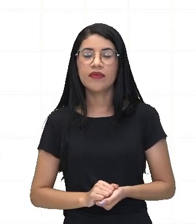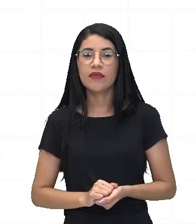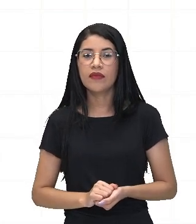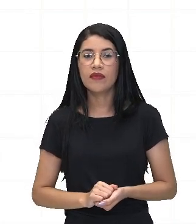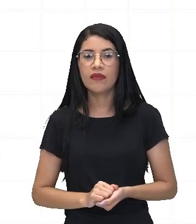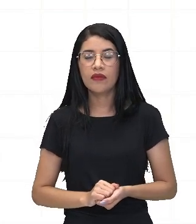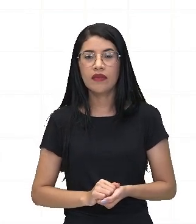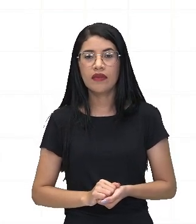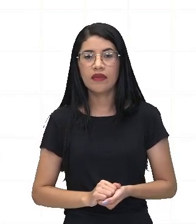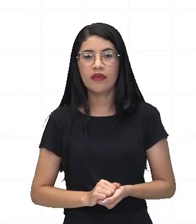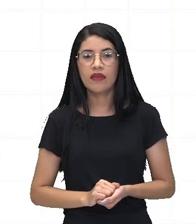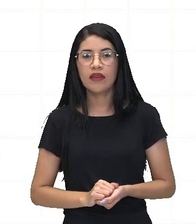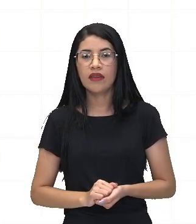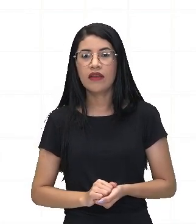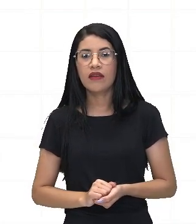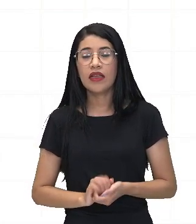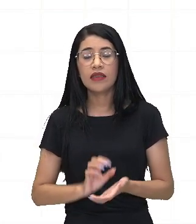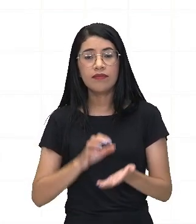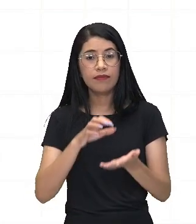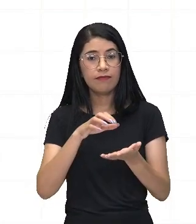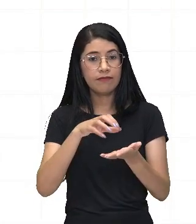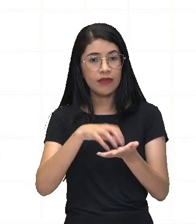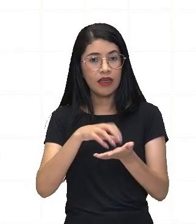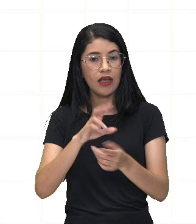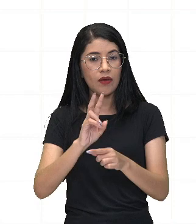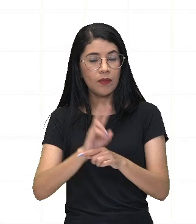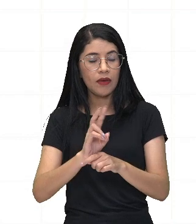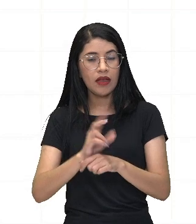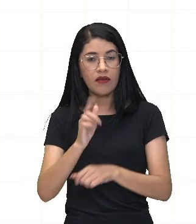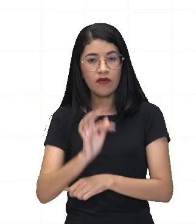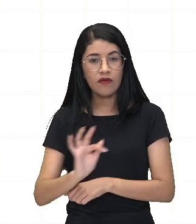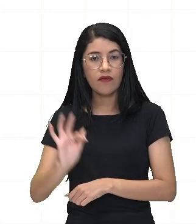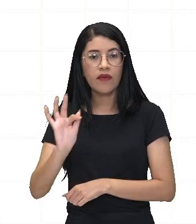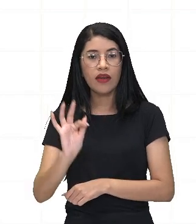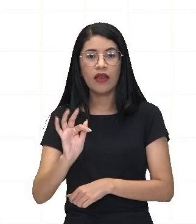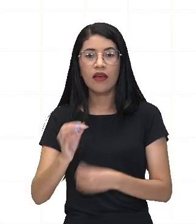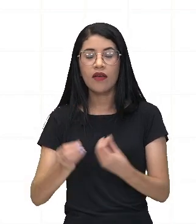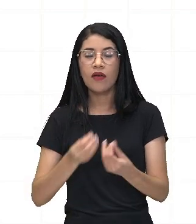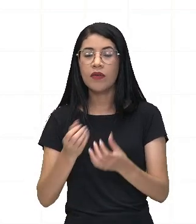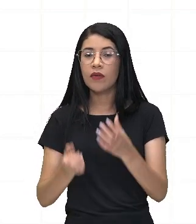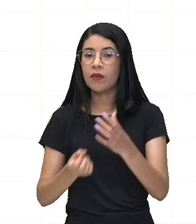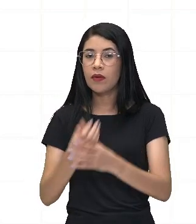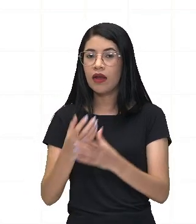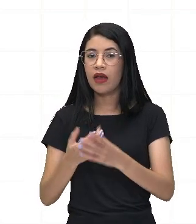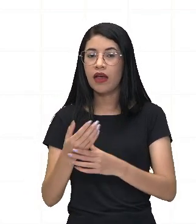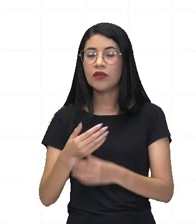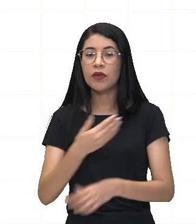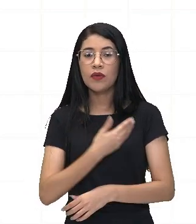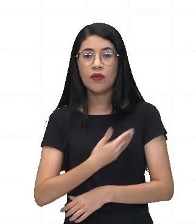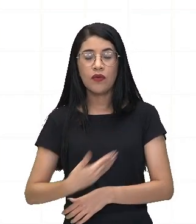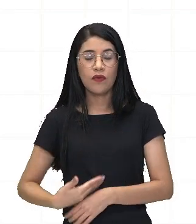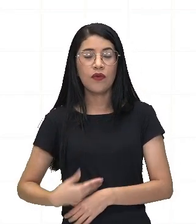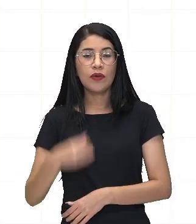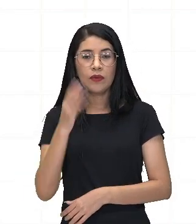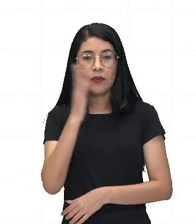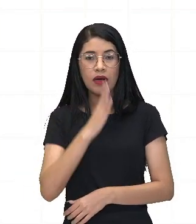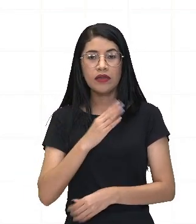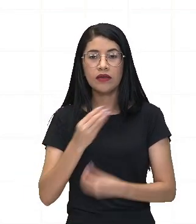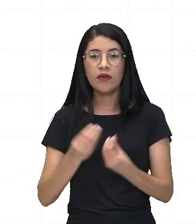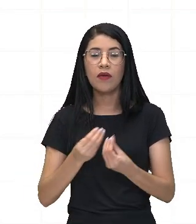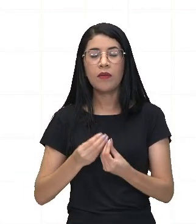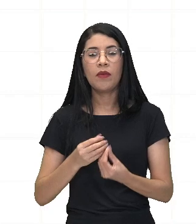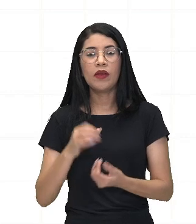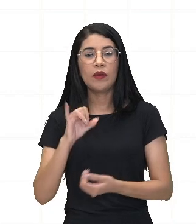conservação federais, elas são aquelas criadas pela União e elas são geridas pelo Instituto